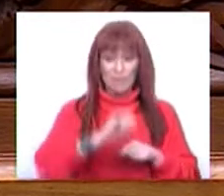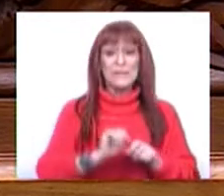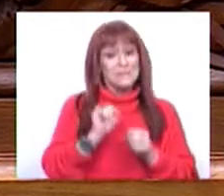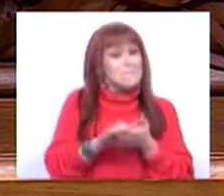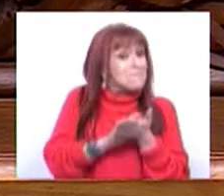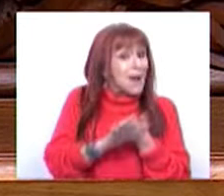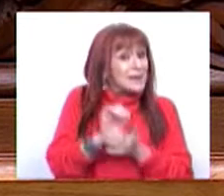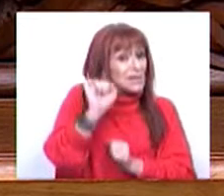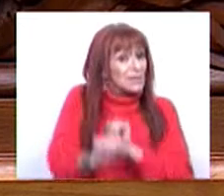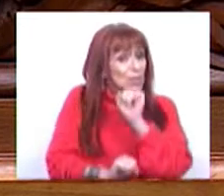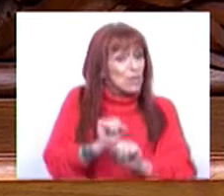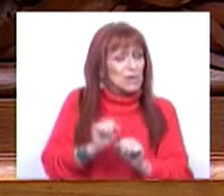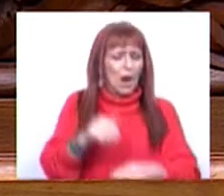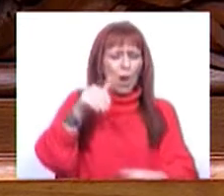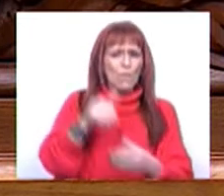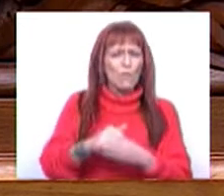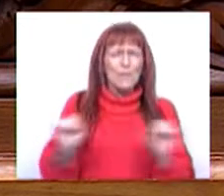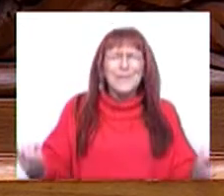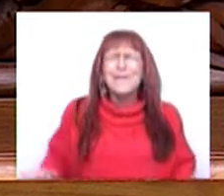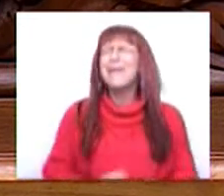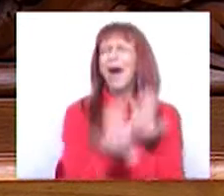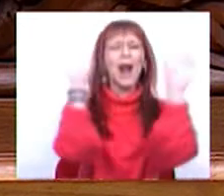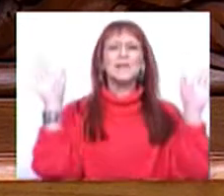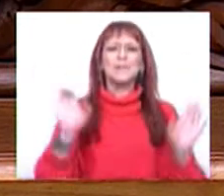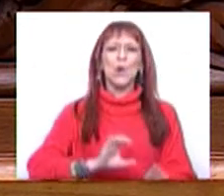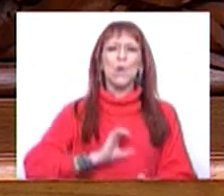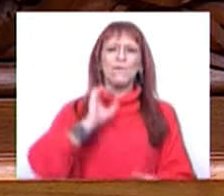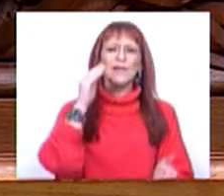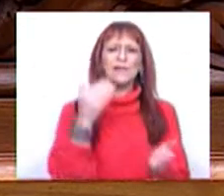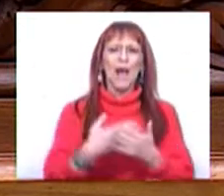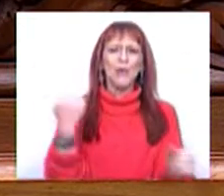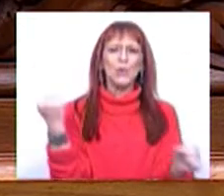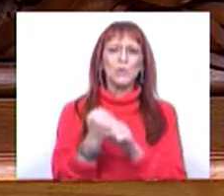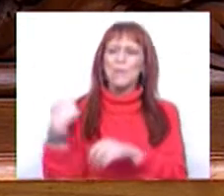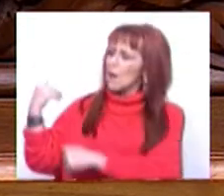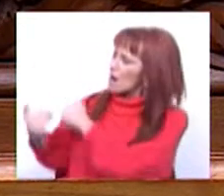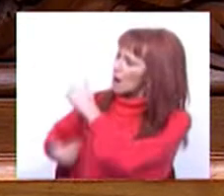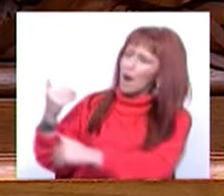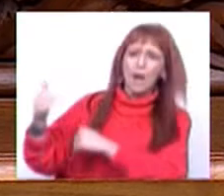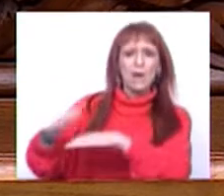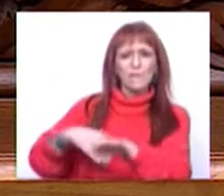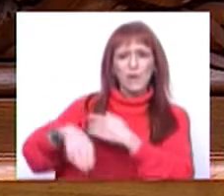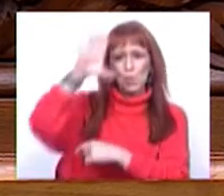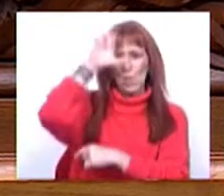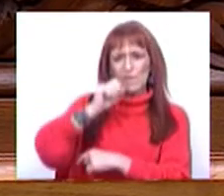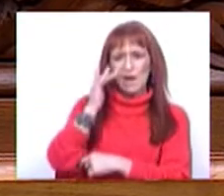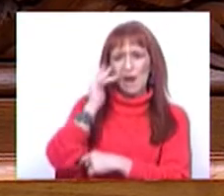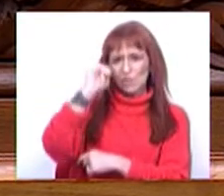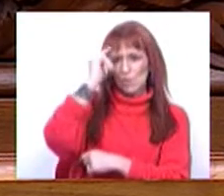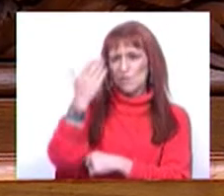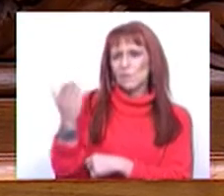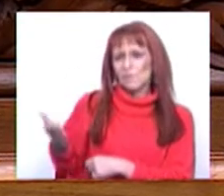sua base um voto claríssimo de confiança no trabalho que tem vindo a ser feito pelo governo de António